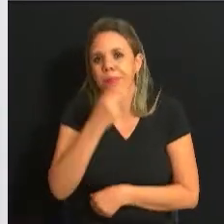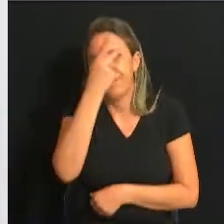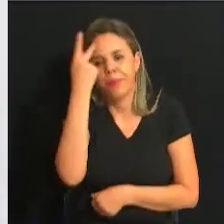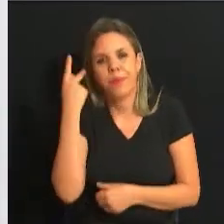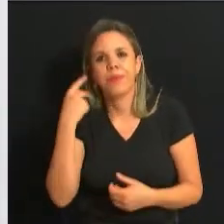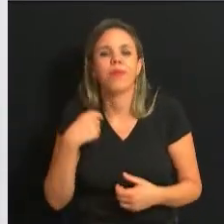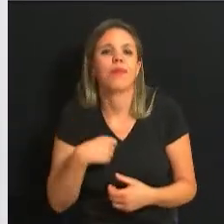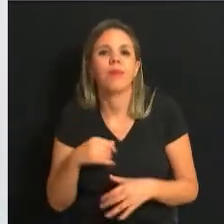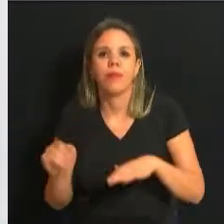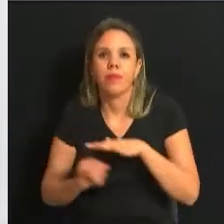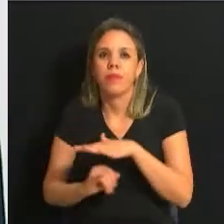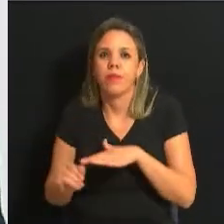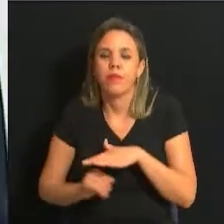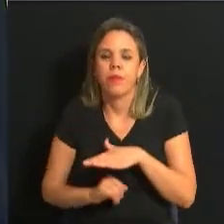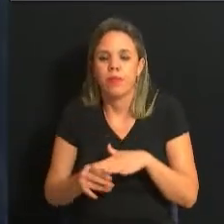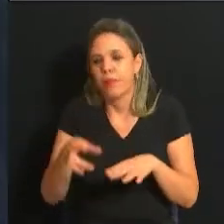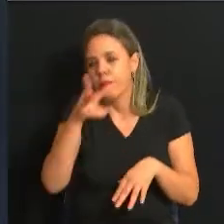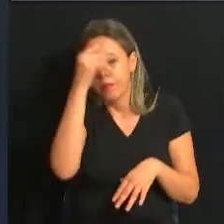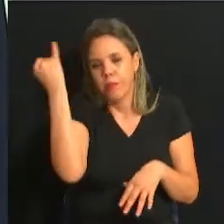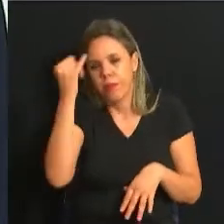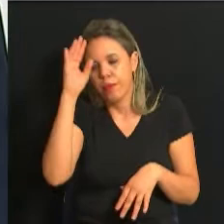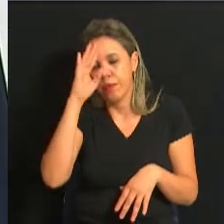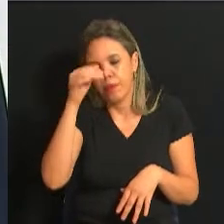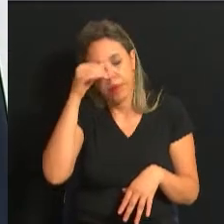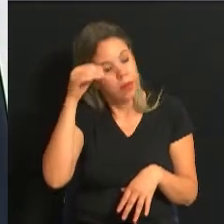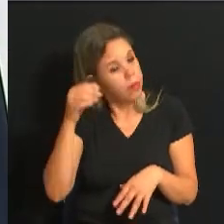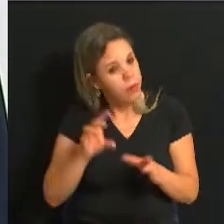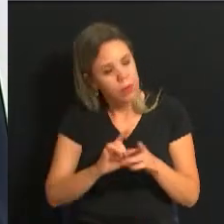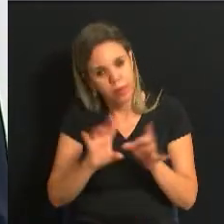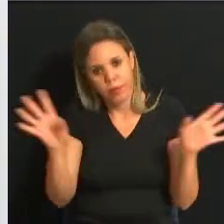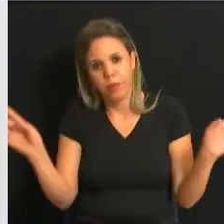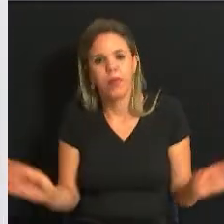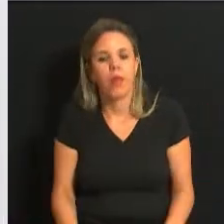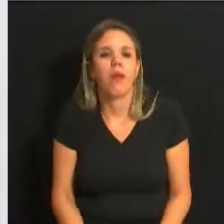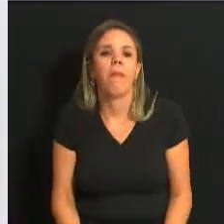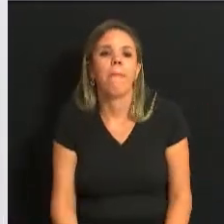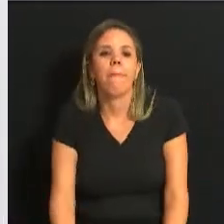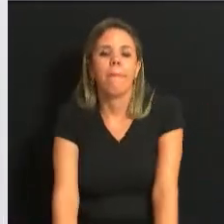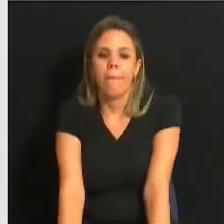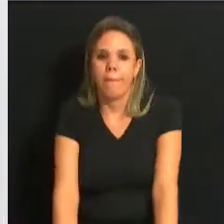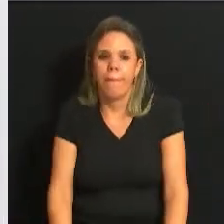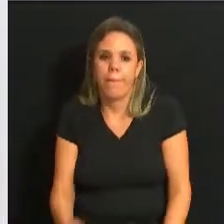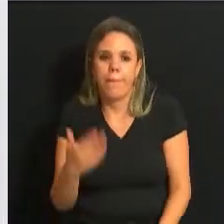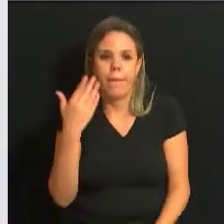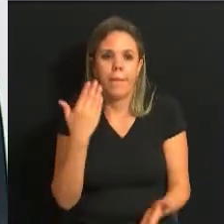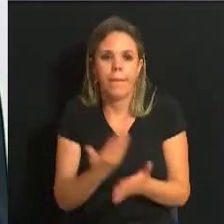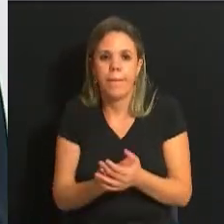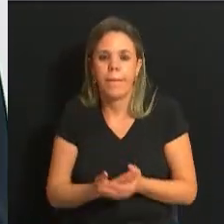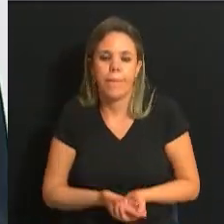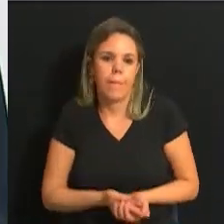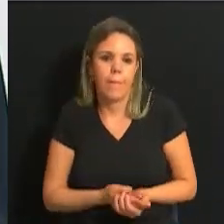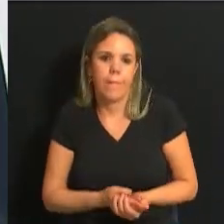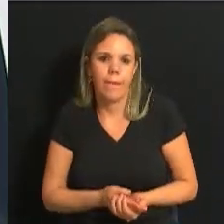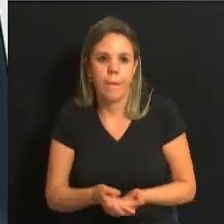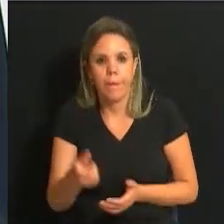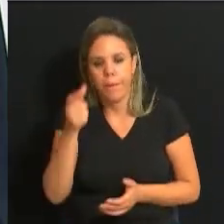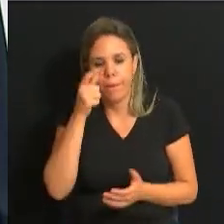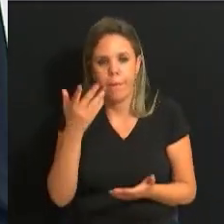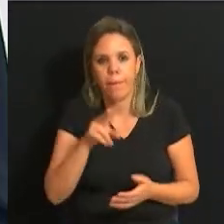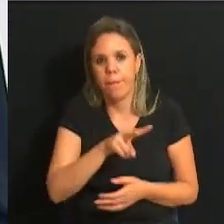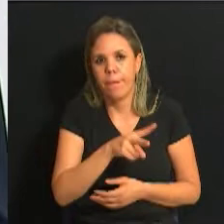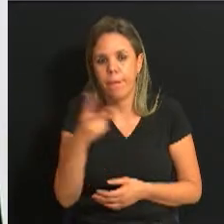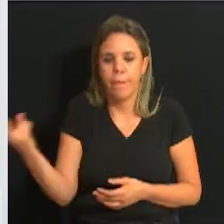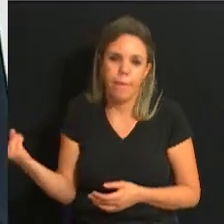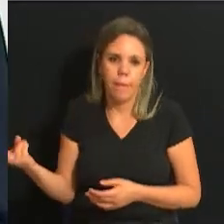as instituições públicas é fundamental dentro de uma democracia, né? Até para dar credibilidade. E a gente vê que hoje é o contrário.